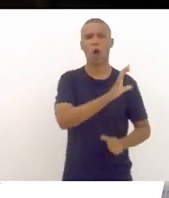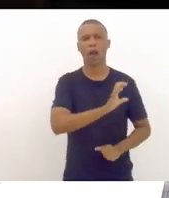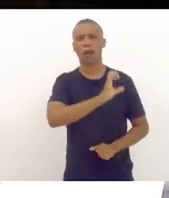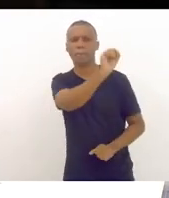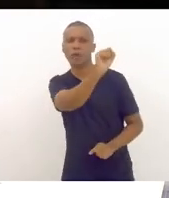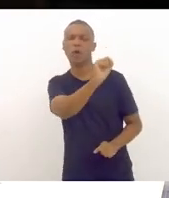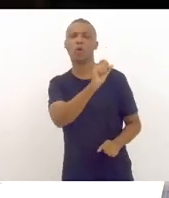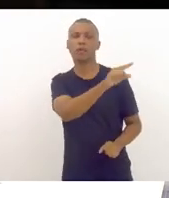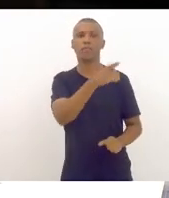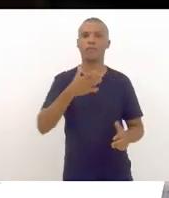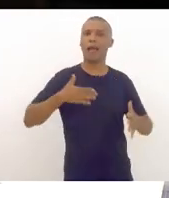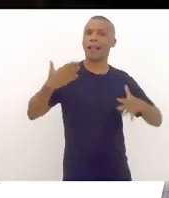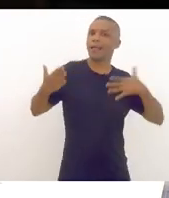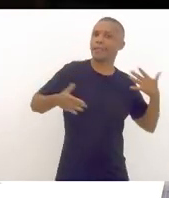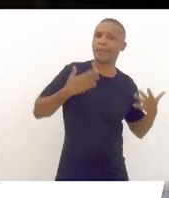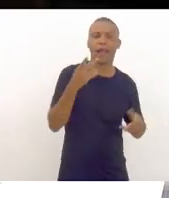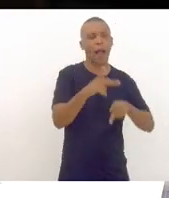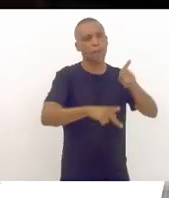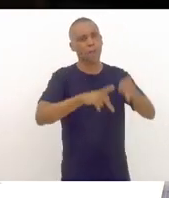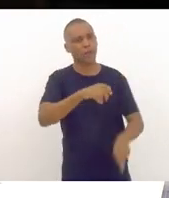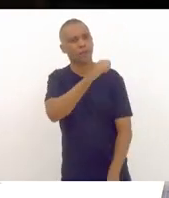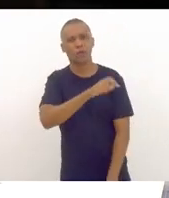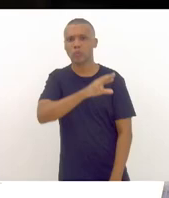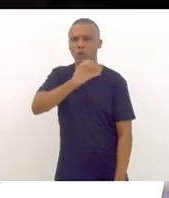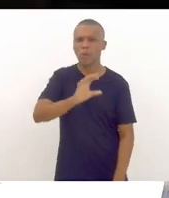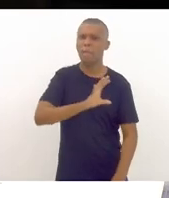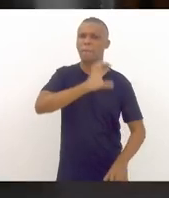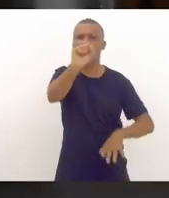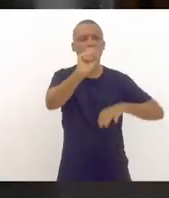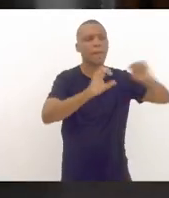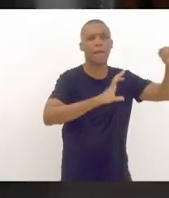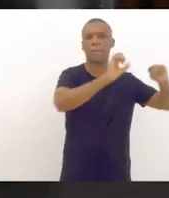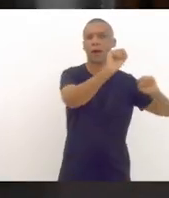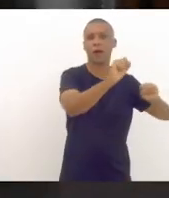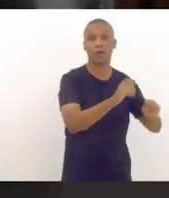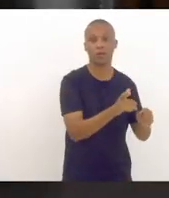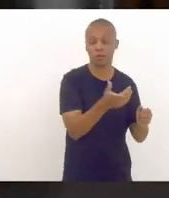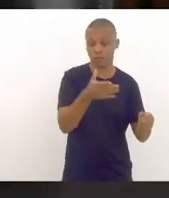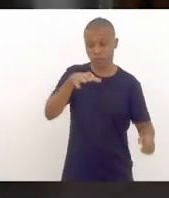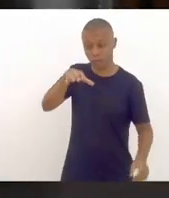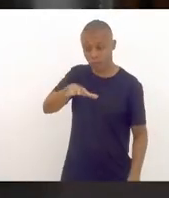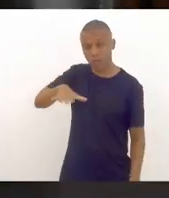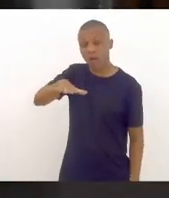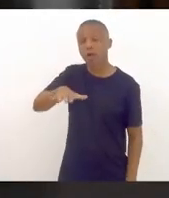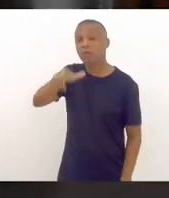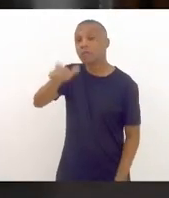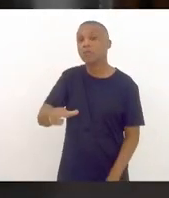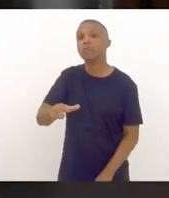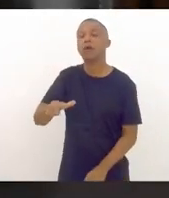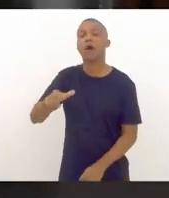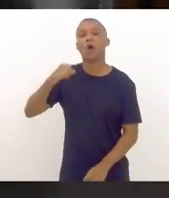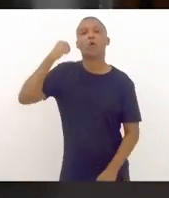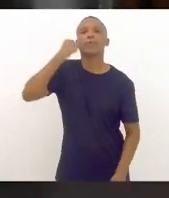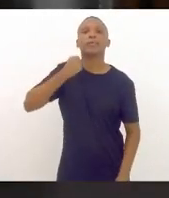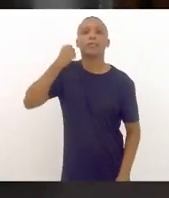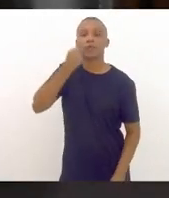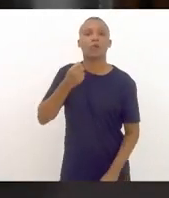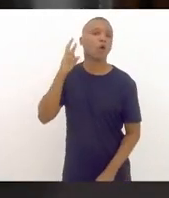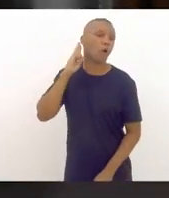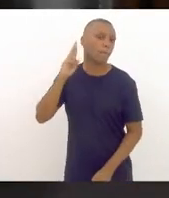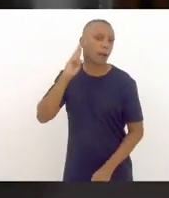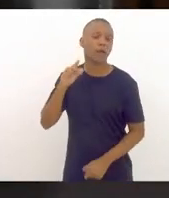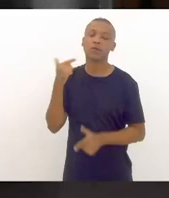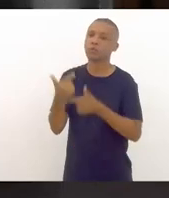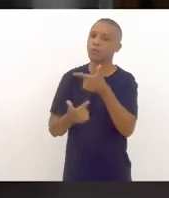deu tantas alegrias à nossa população Romário, do senador Romário. Um senador que tem um trabalho que